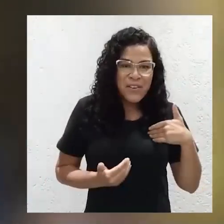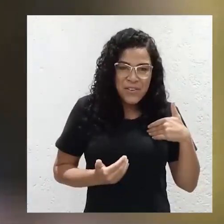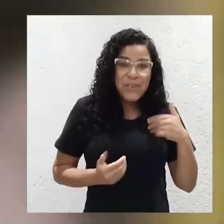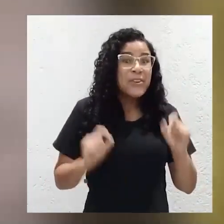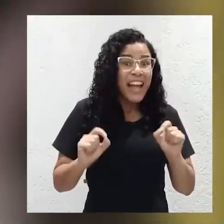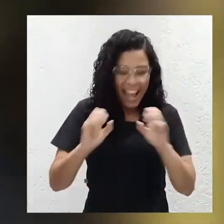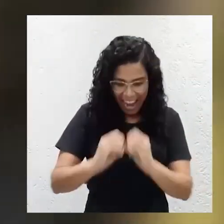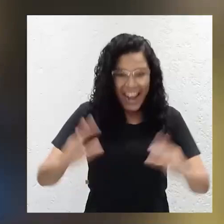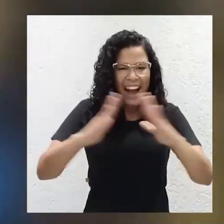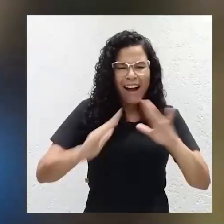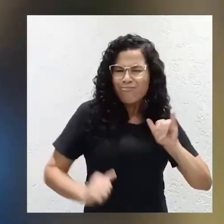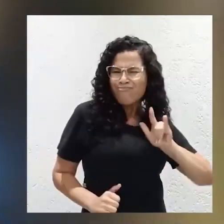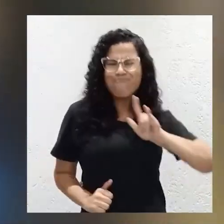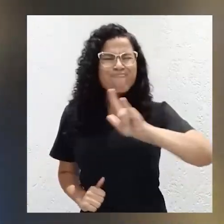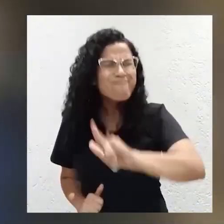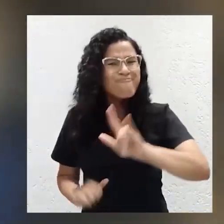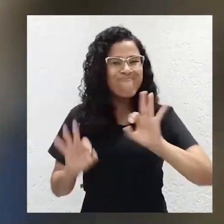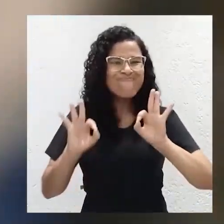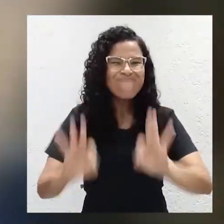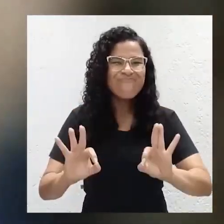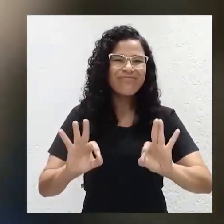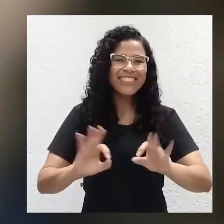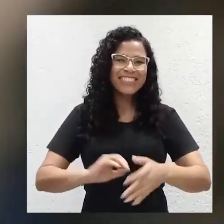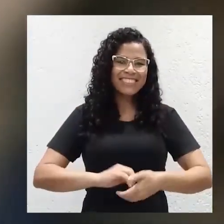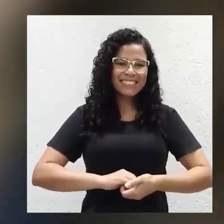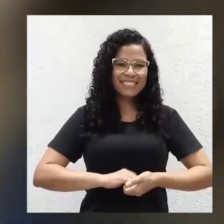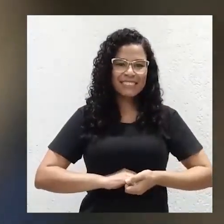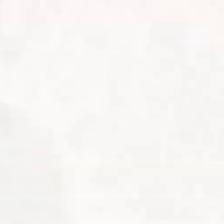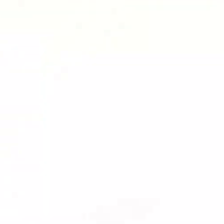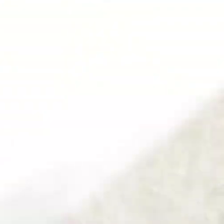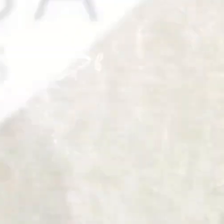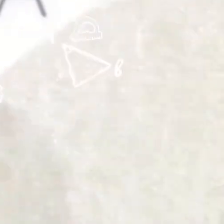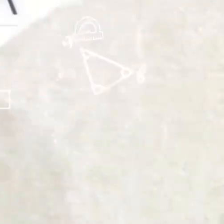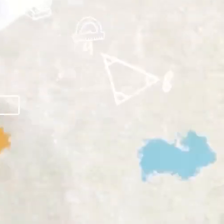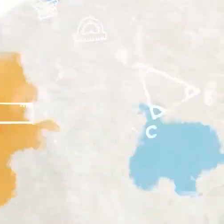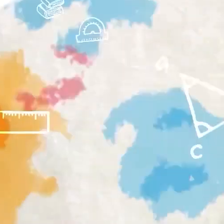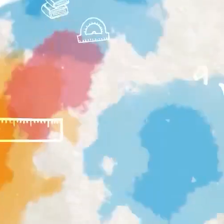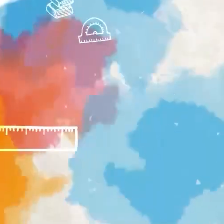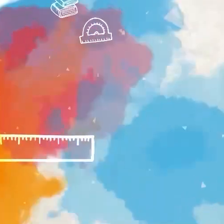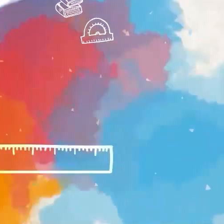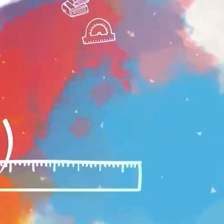Tchau, galerinha. E eu amo muito Saberes em Casa.